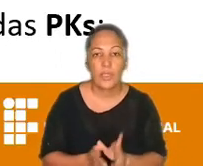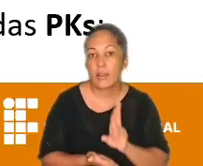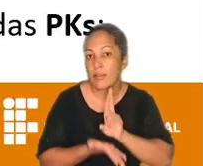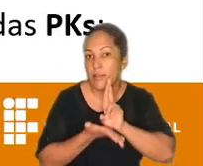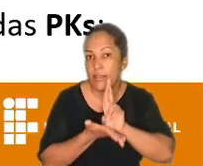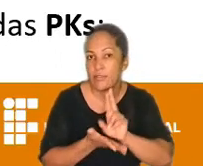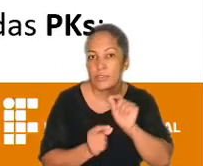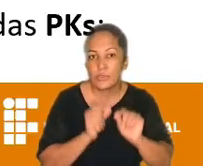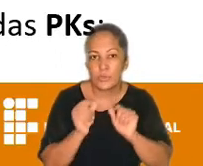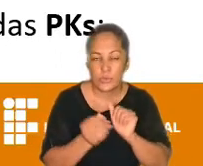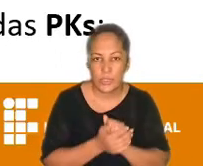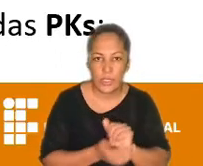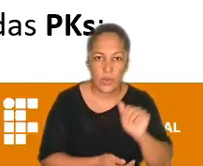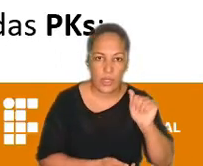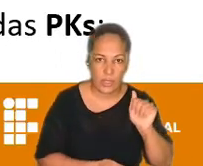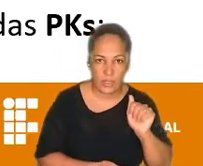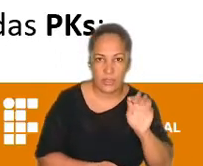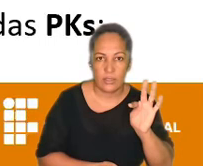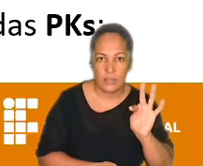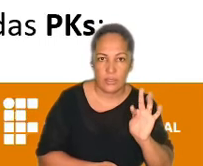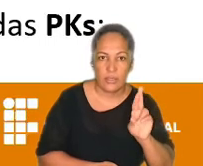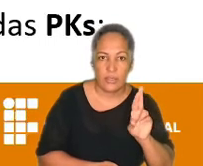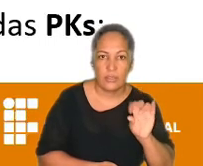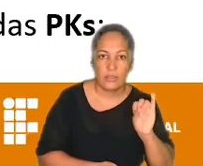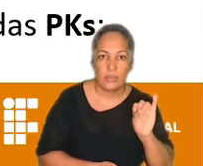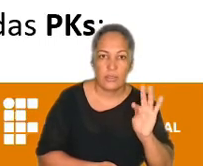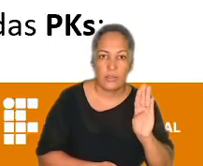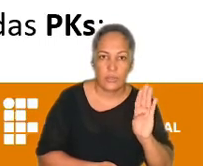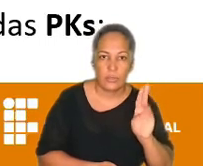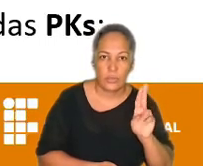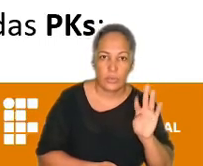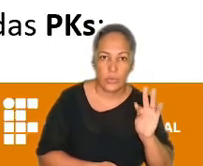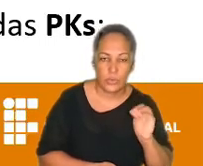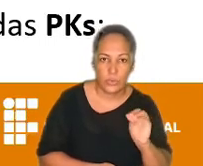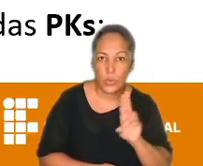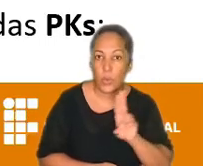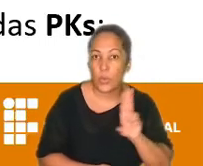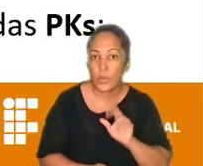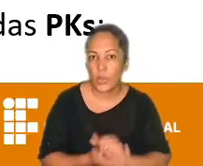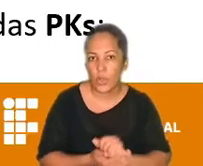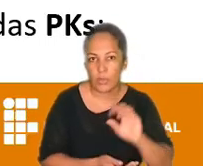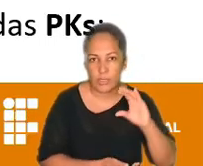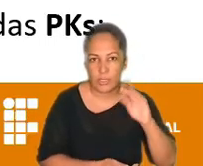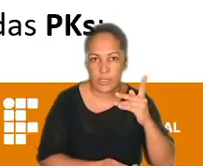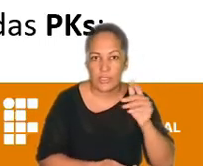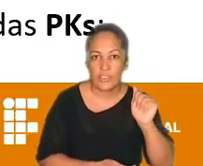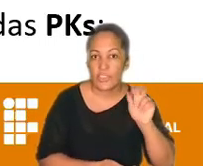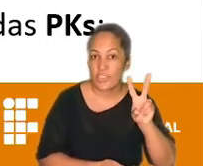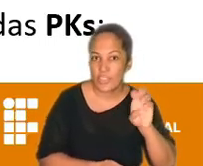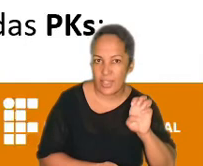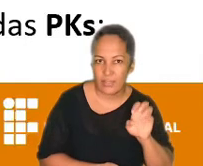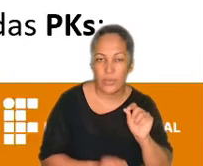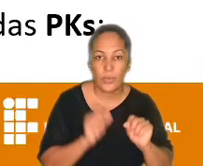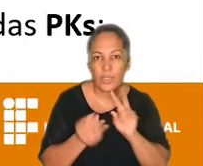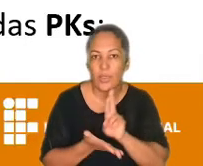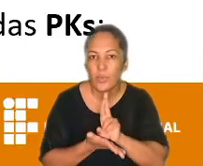atributo identificador da tabela que está com 1. Então, o nome dessa chave estrangeira que eu vou criar aqui, ela é uma referência